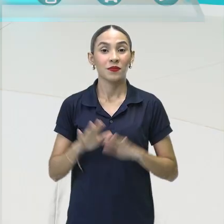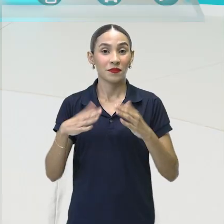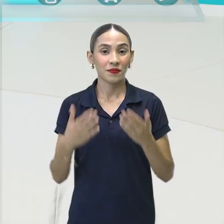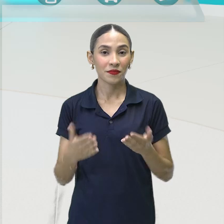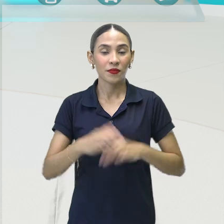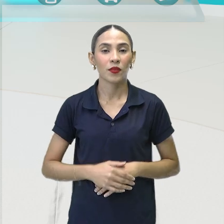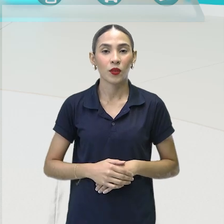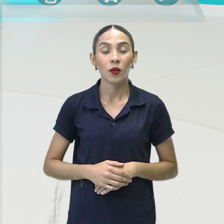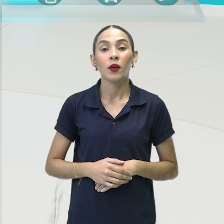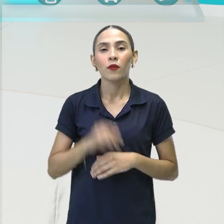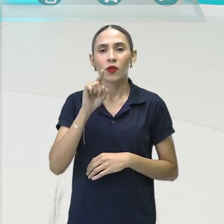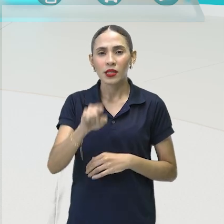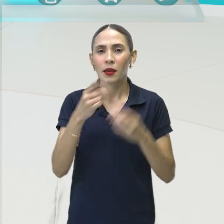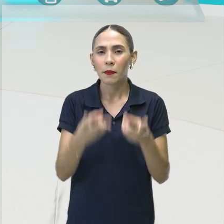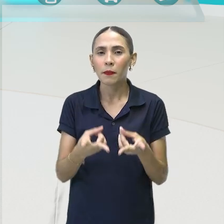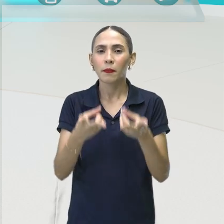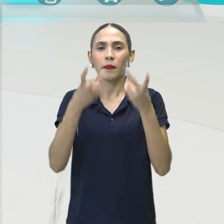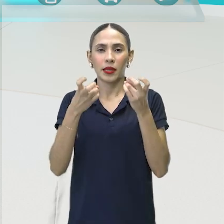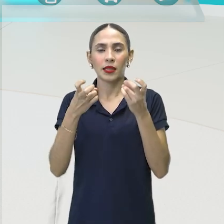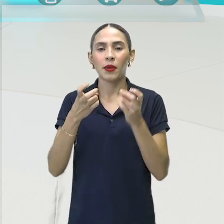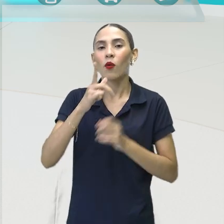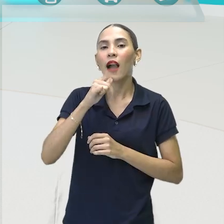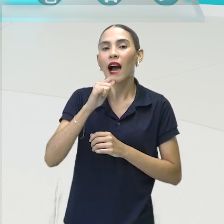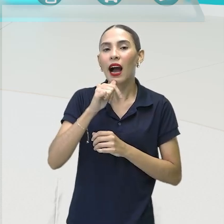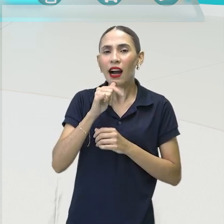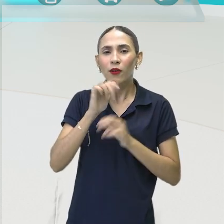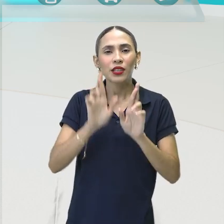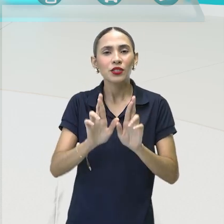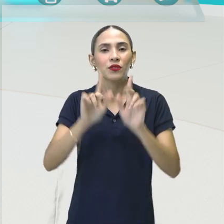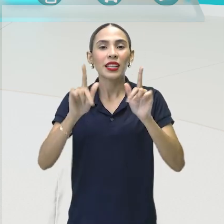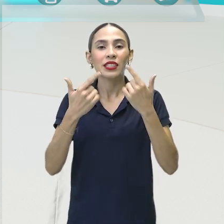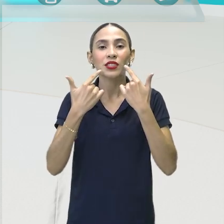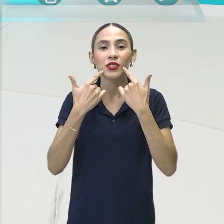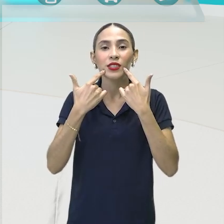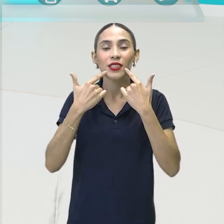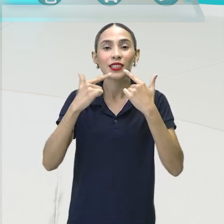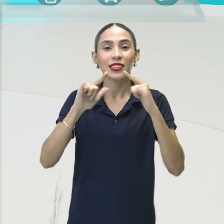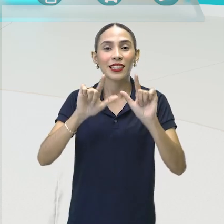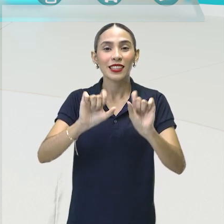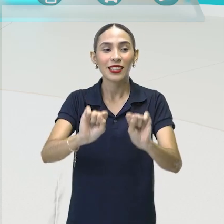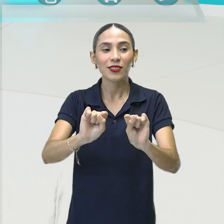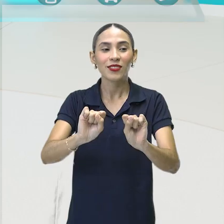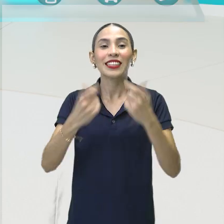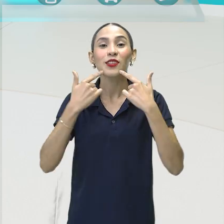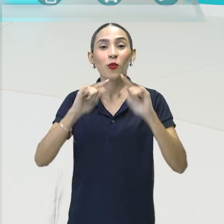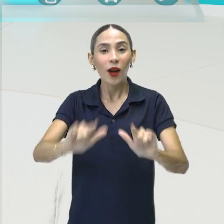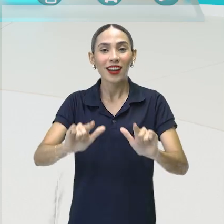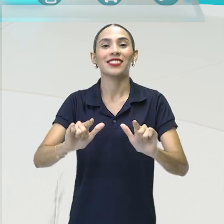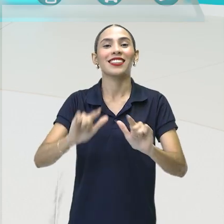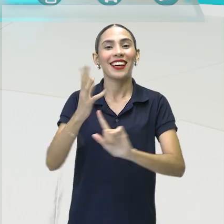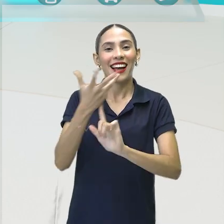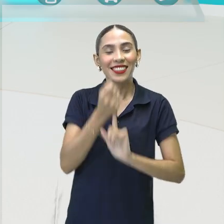Muito bem. Então, nós conseguimos enxergar a água nas diversas linguagens artísticas, no